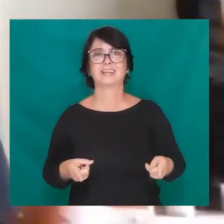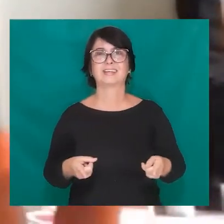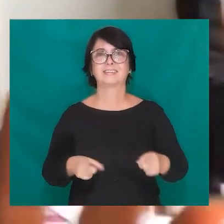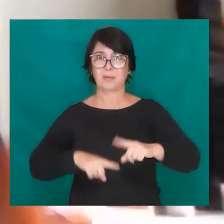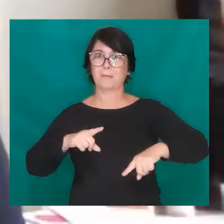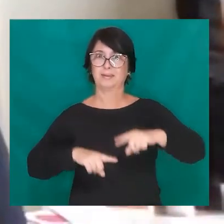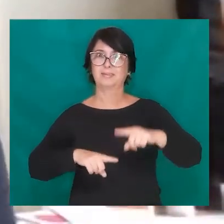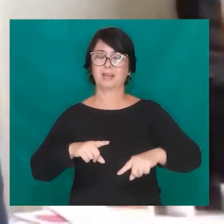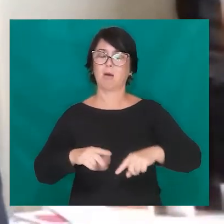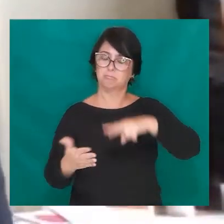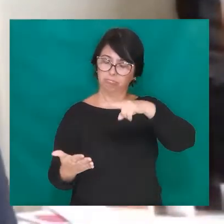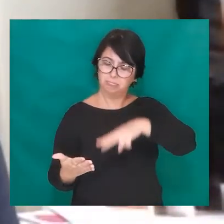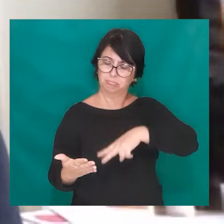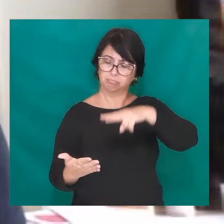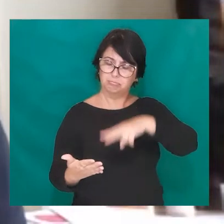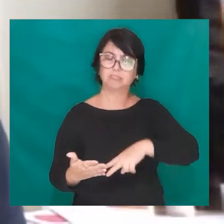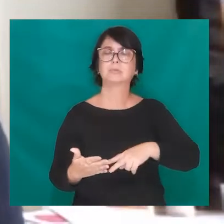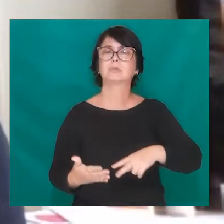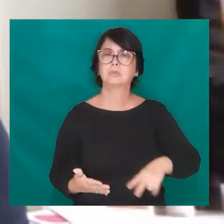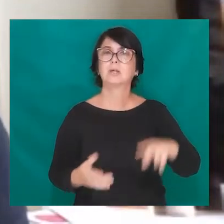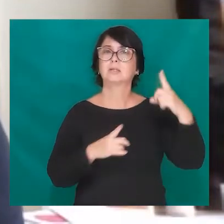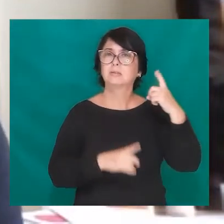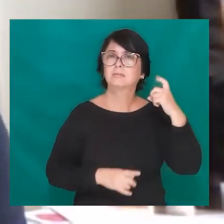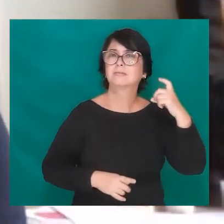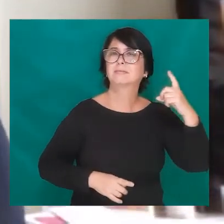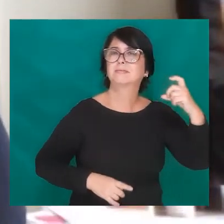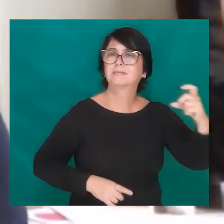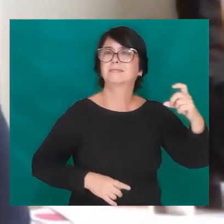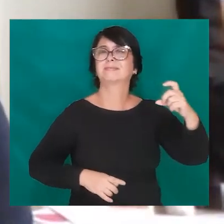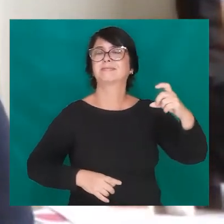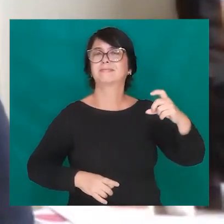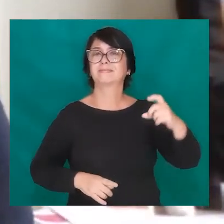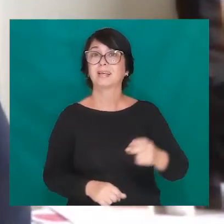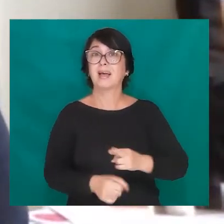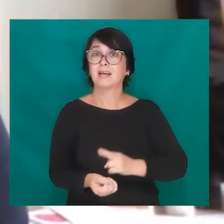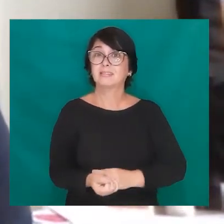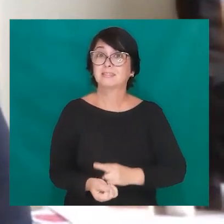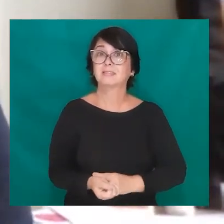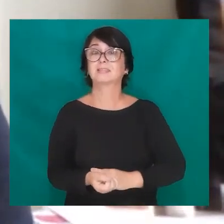é obrigatório fazer leitura, harmonia, fazer arranjo, fazer todas essas matérias